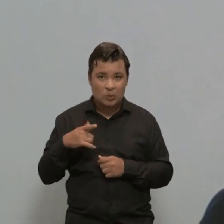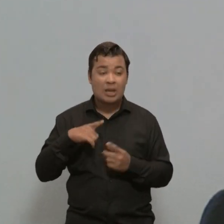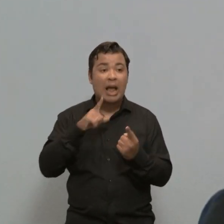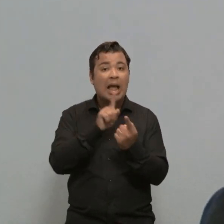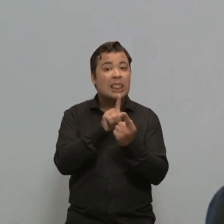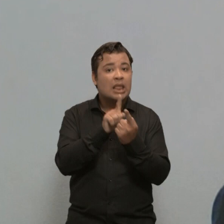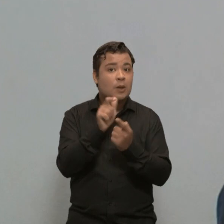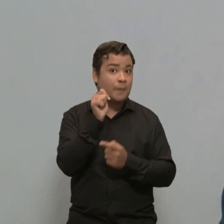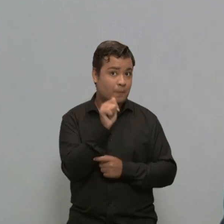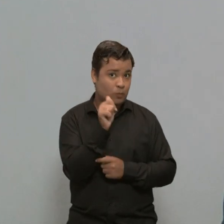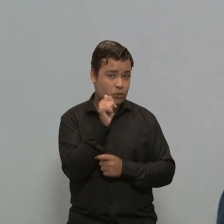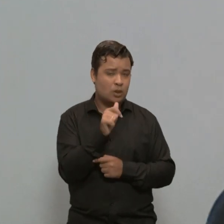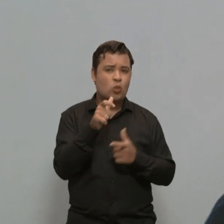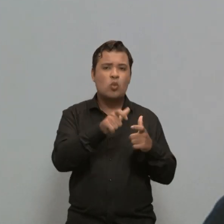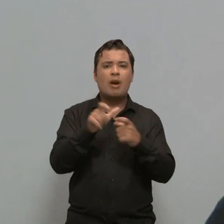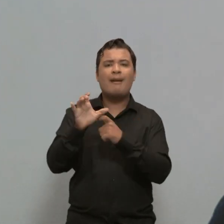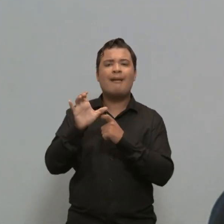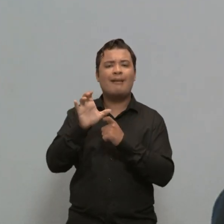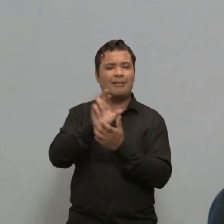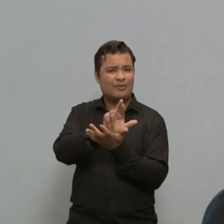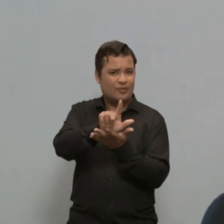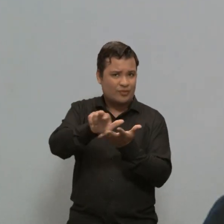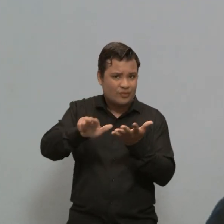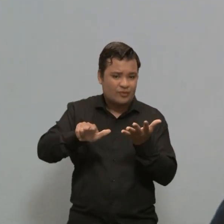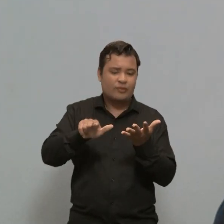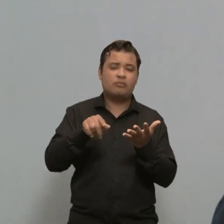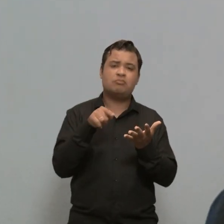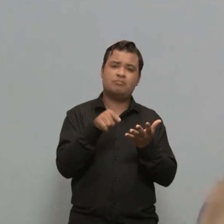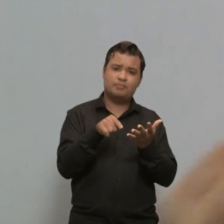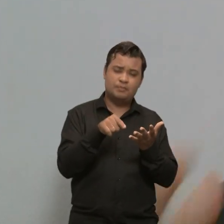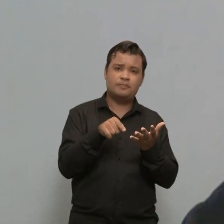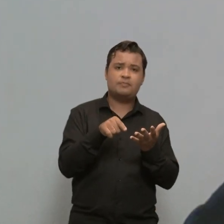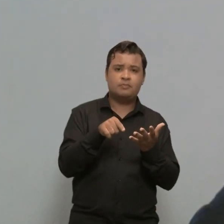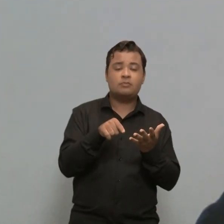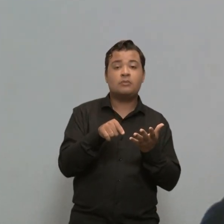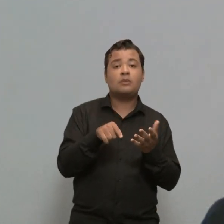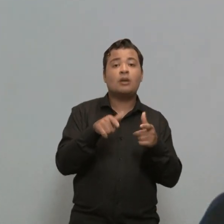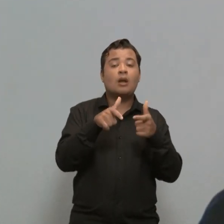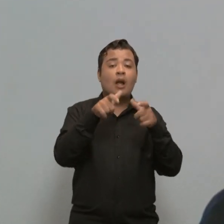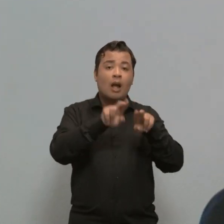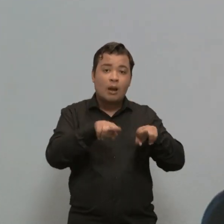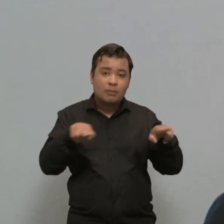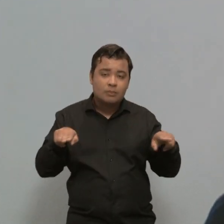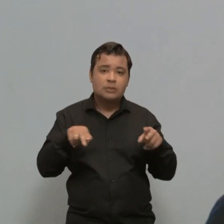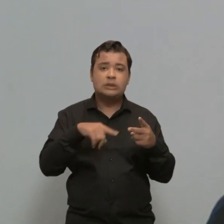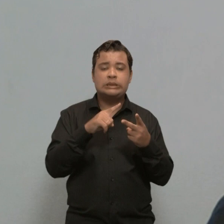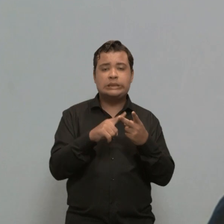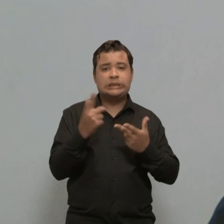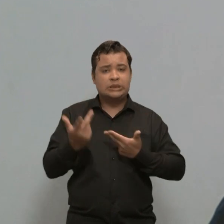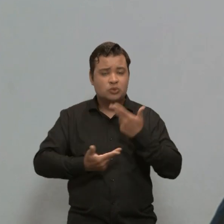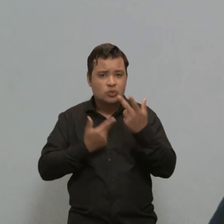diversas clínicas, seja ambulatoriais, seja cirúrgicas, seja na emergência, seja no